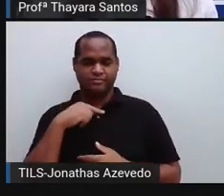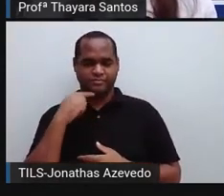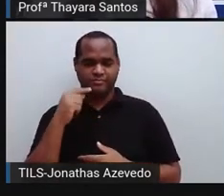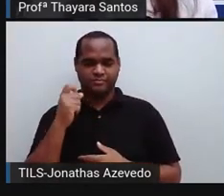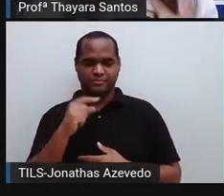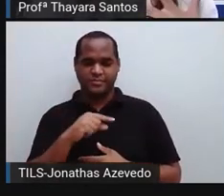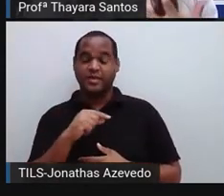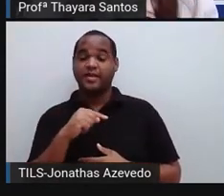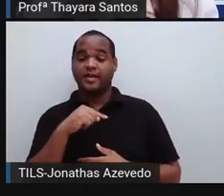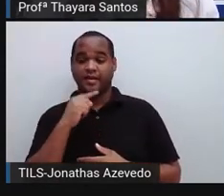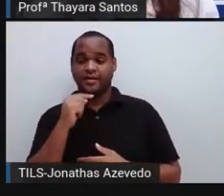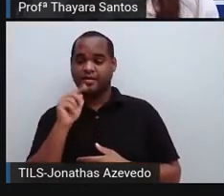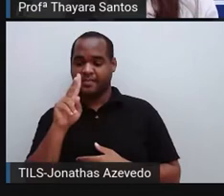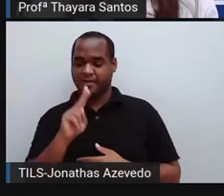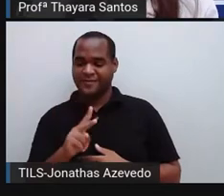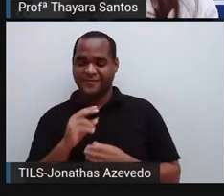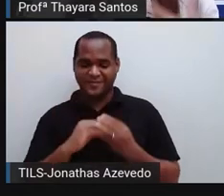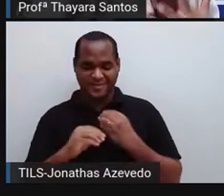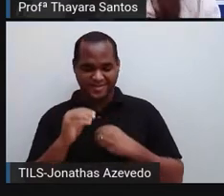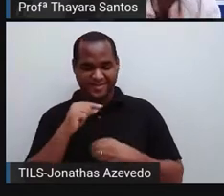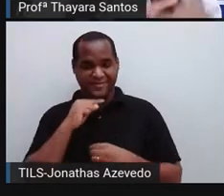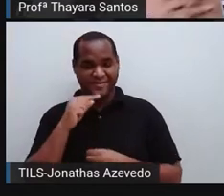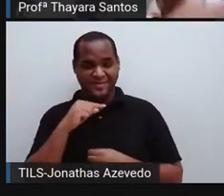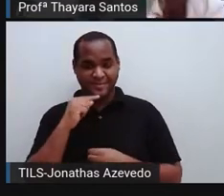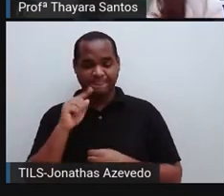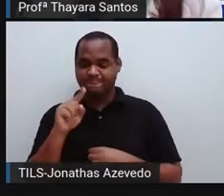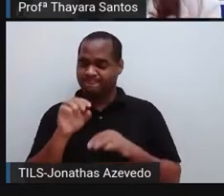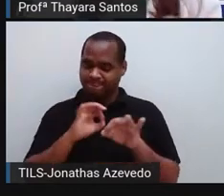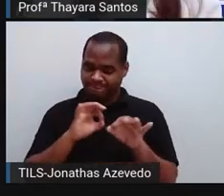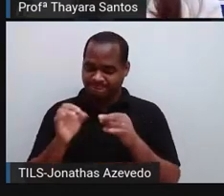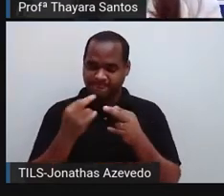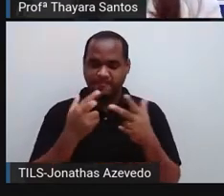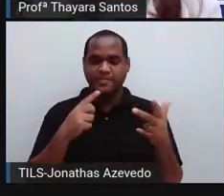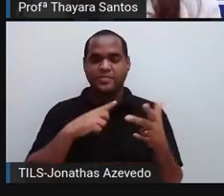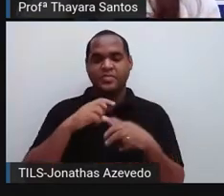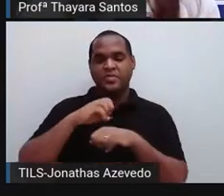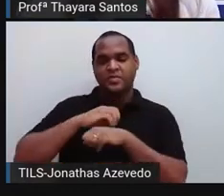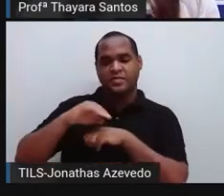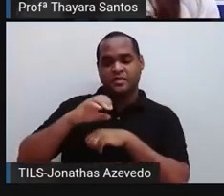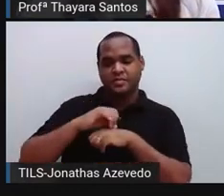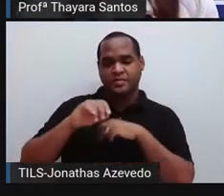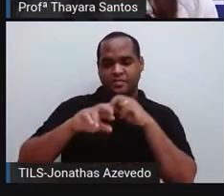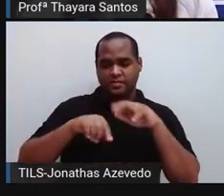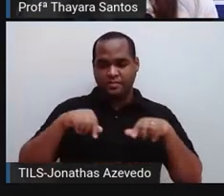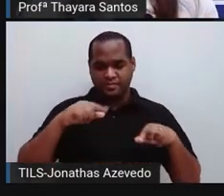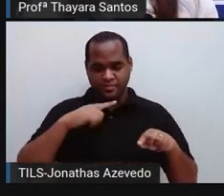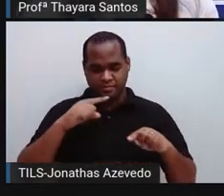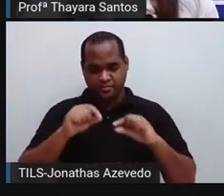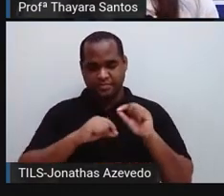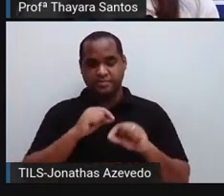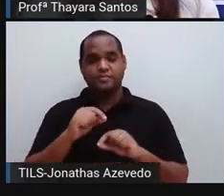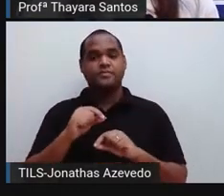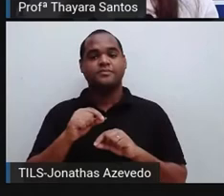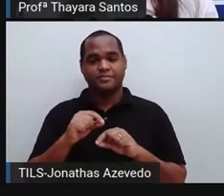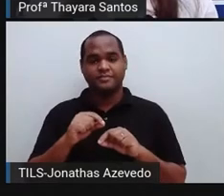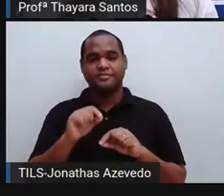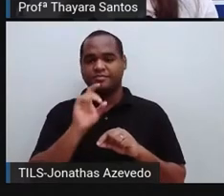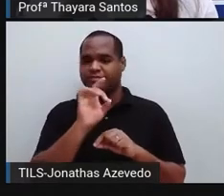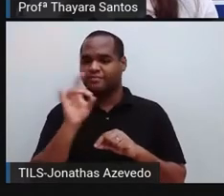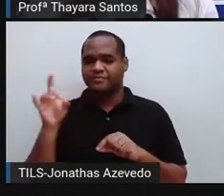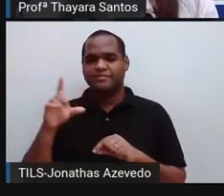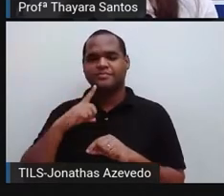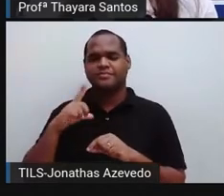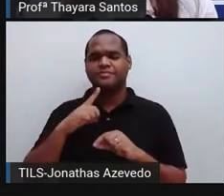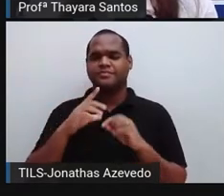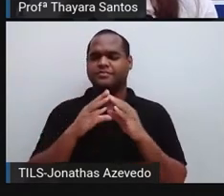próprio alimento, eles se alimentam de outros seres vivos ou pegam os nutrientes de outros seres vivos. E esses